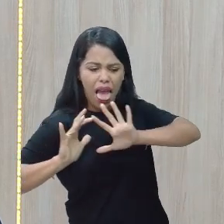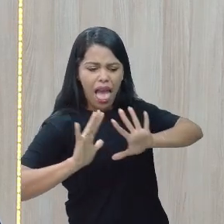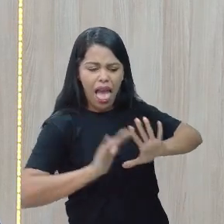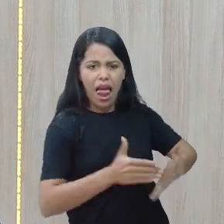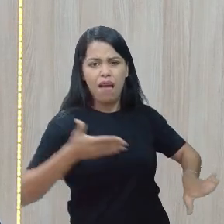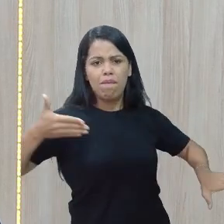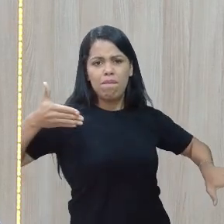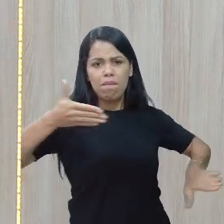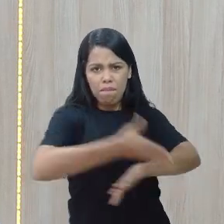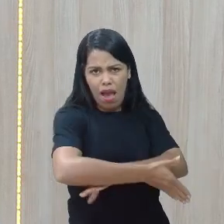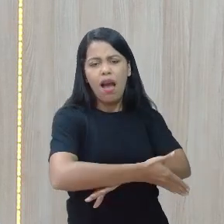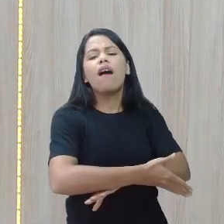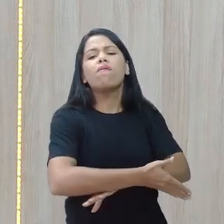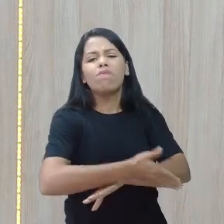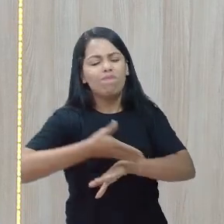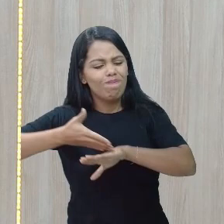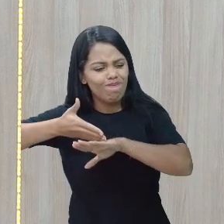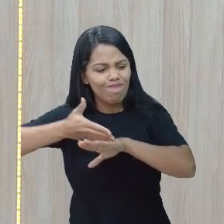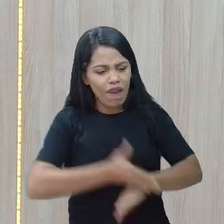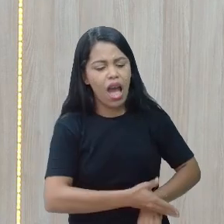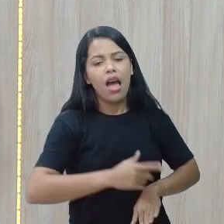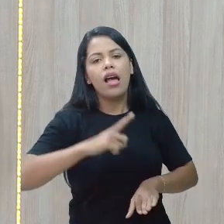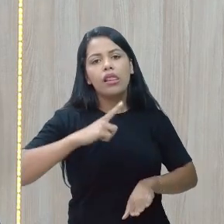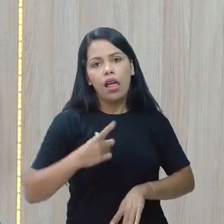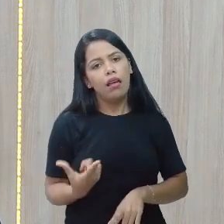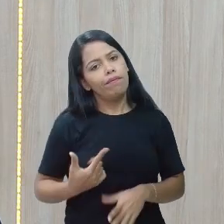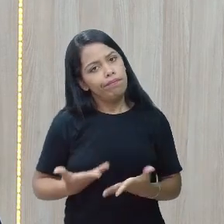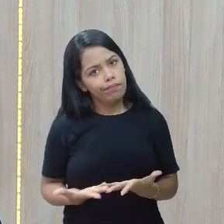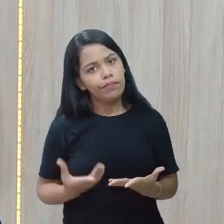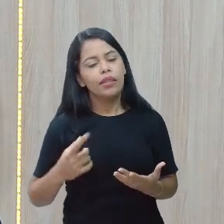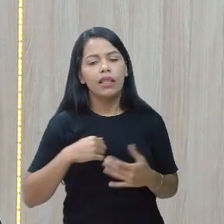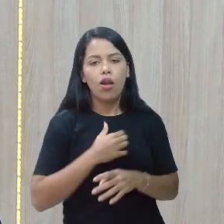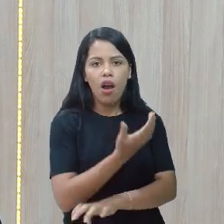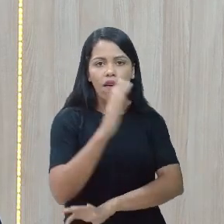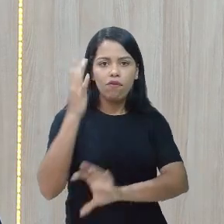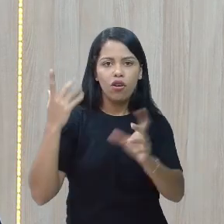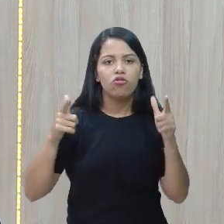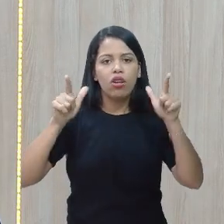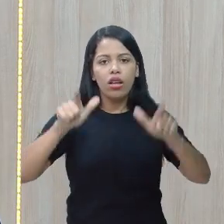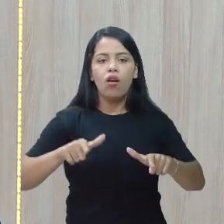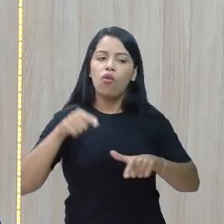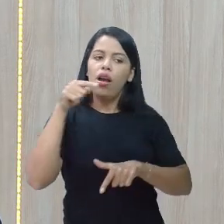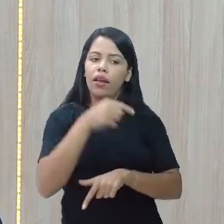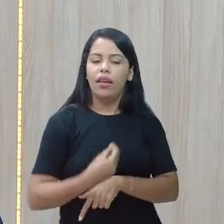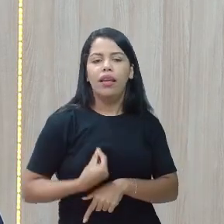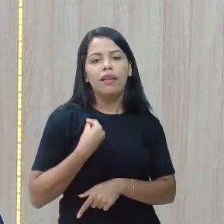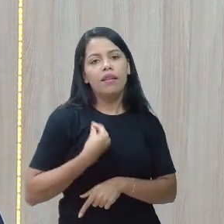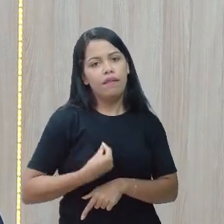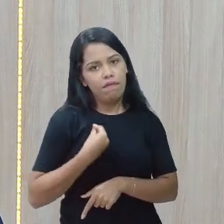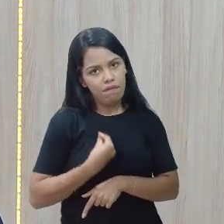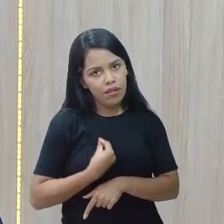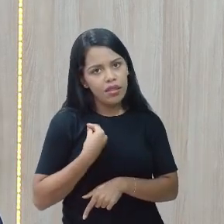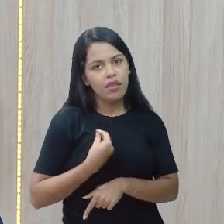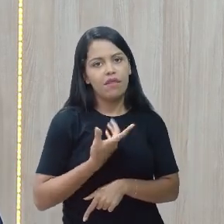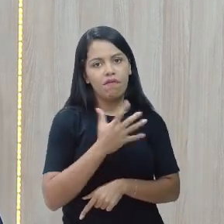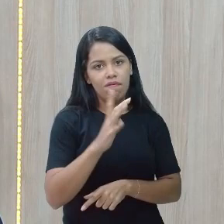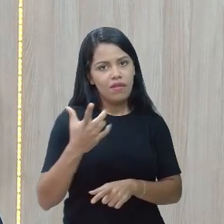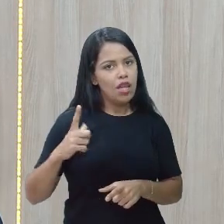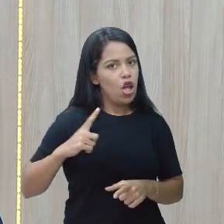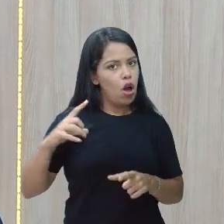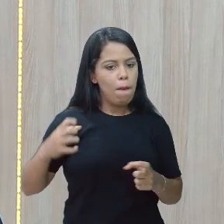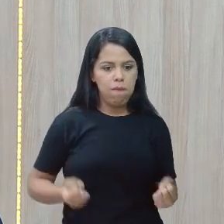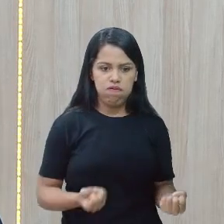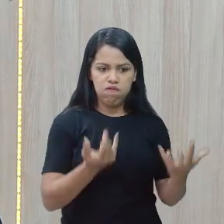grilados, né, a floresta, que é o lugar onde eles querem viver e habitar e preservar, está sendo, né,